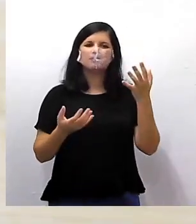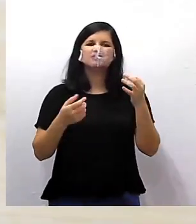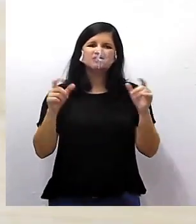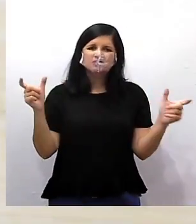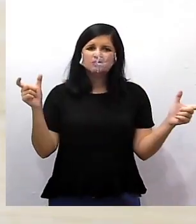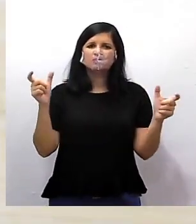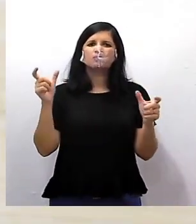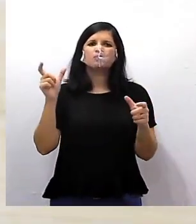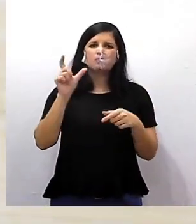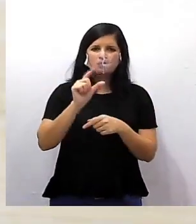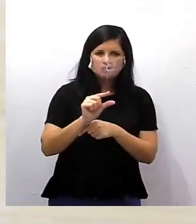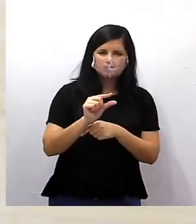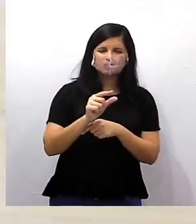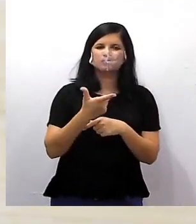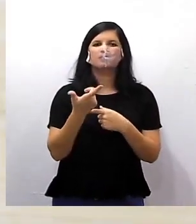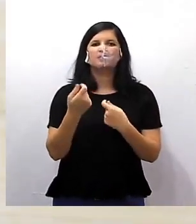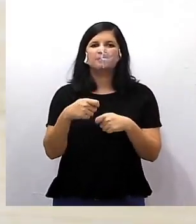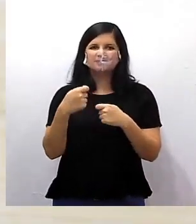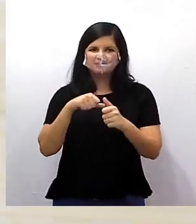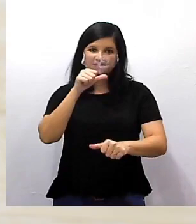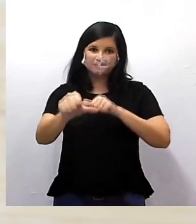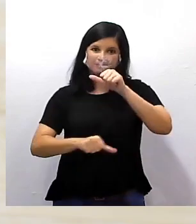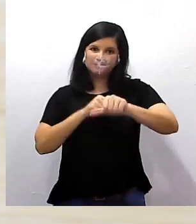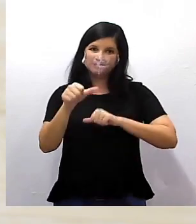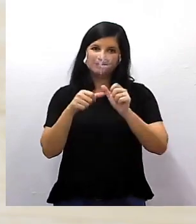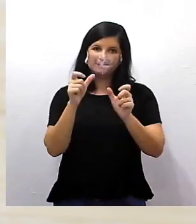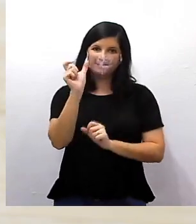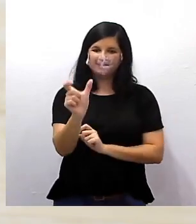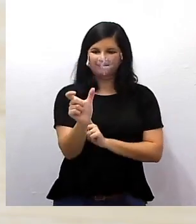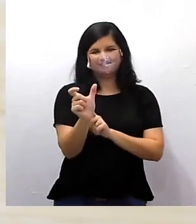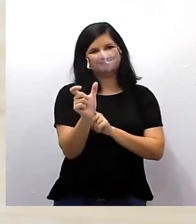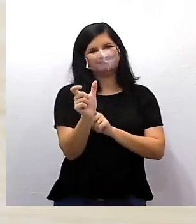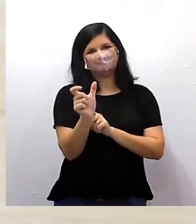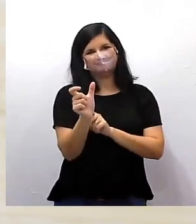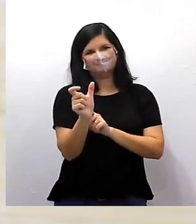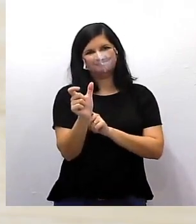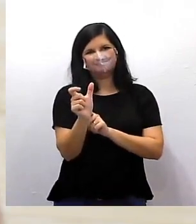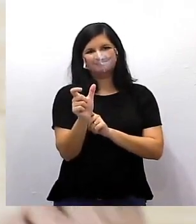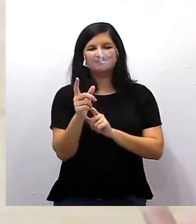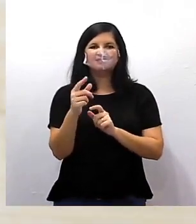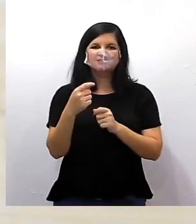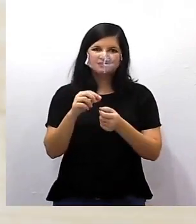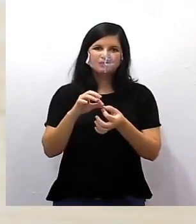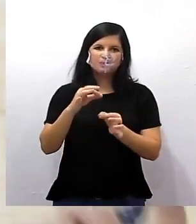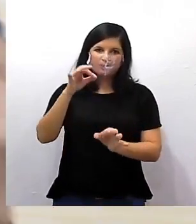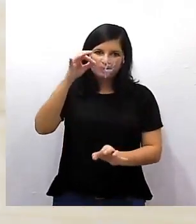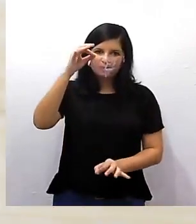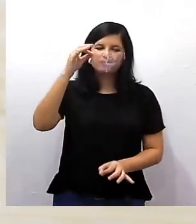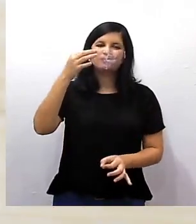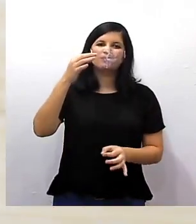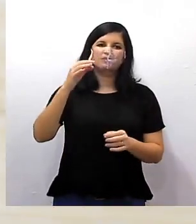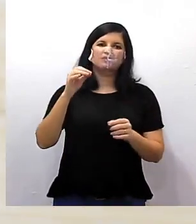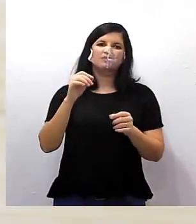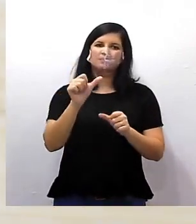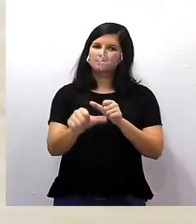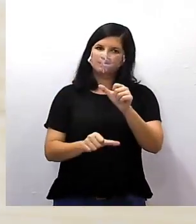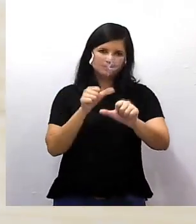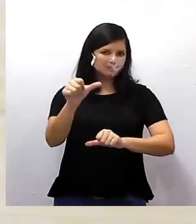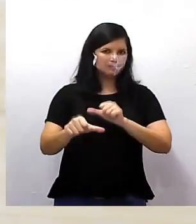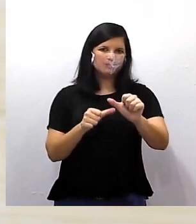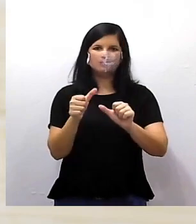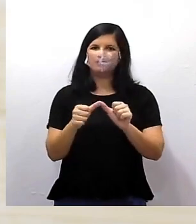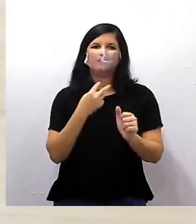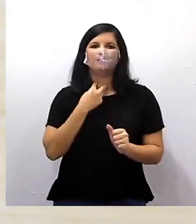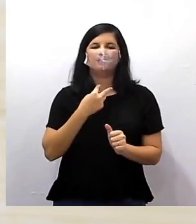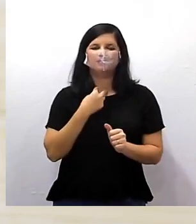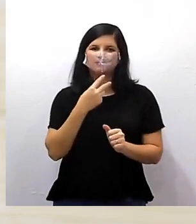curto, significa que tu vai fazer alteração na própria palavra, no próprio adjetivo. Se for um adjetivo longo, a gente não pode mexer no adjetivo,